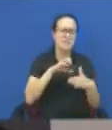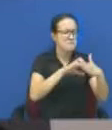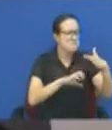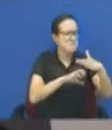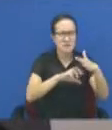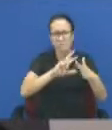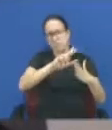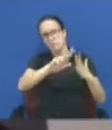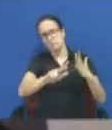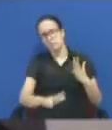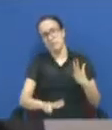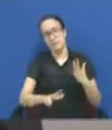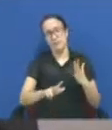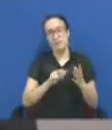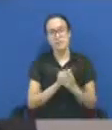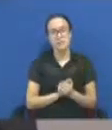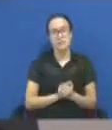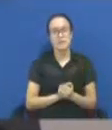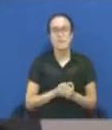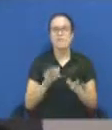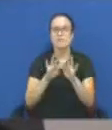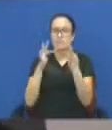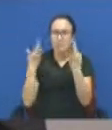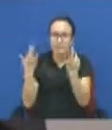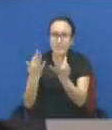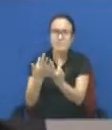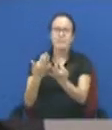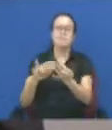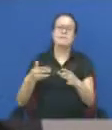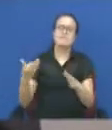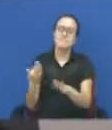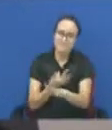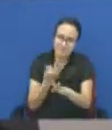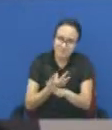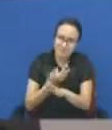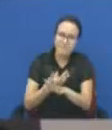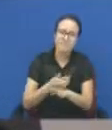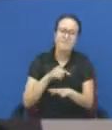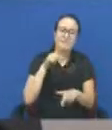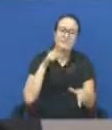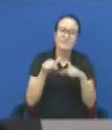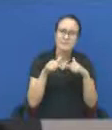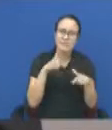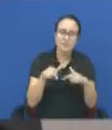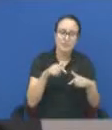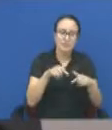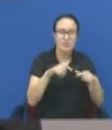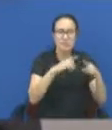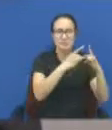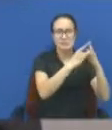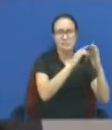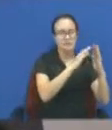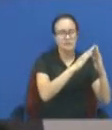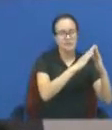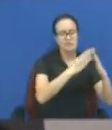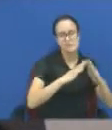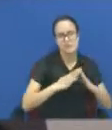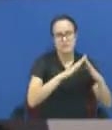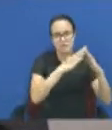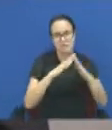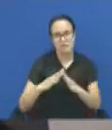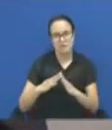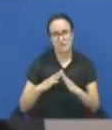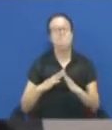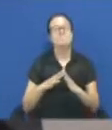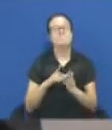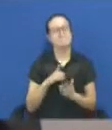muitas famílias trabalhando na periferia e, segundo a investigação